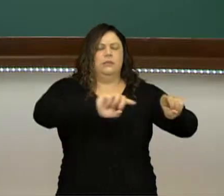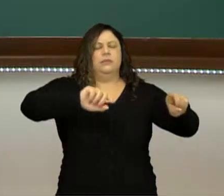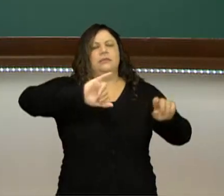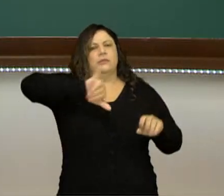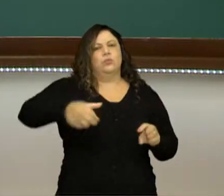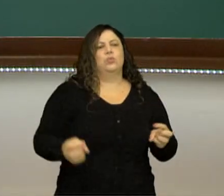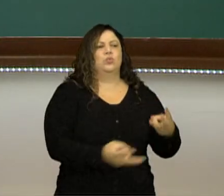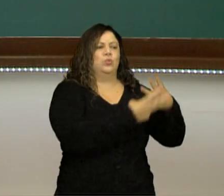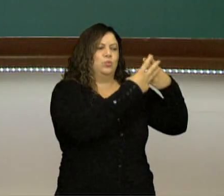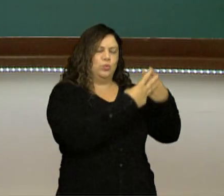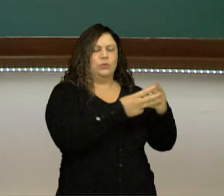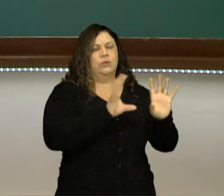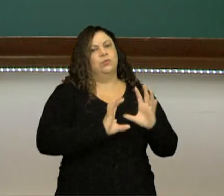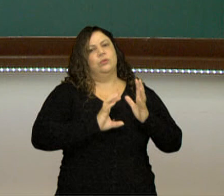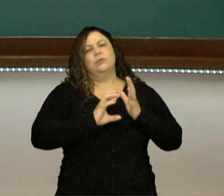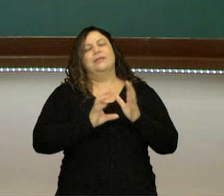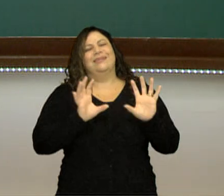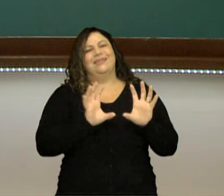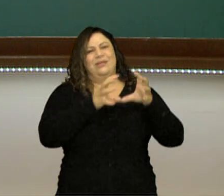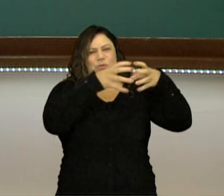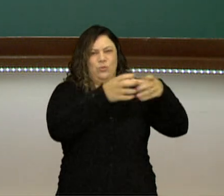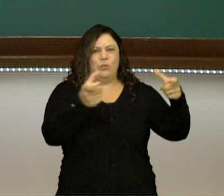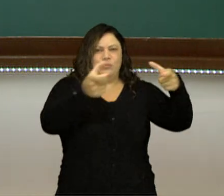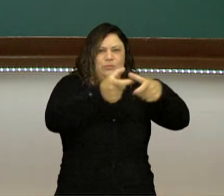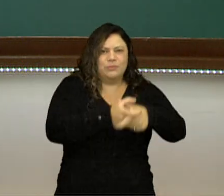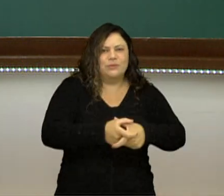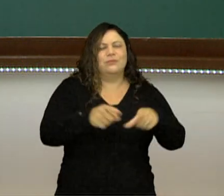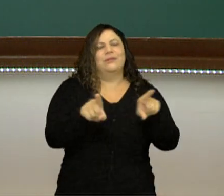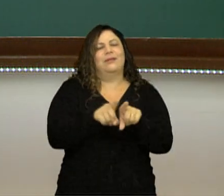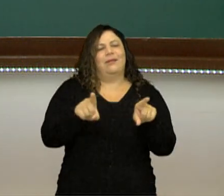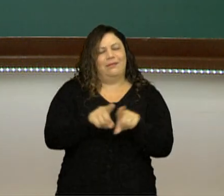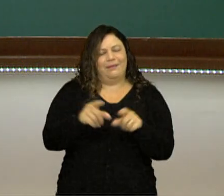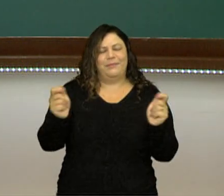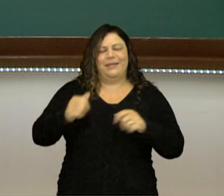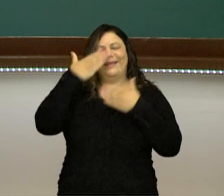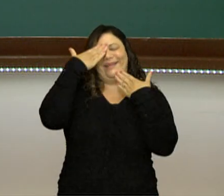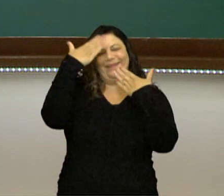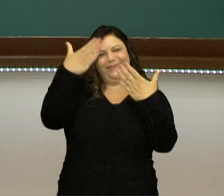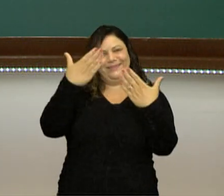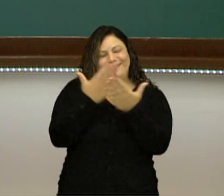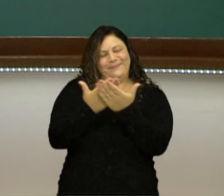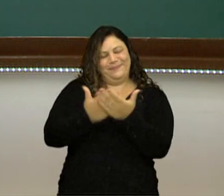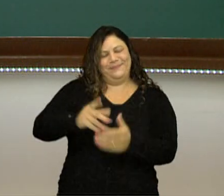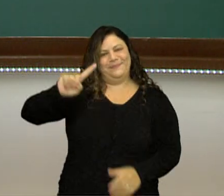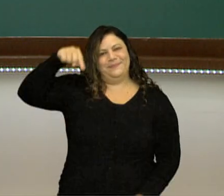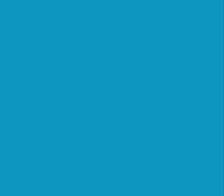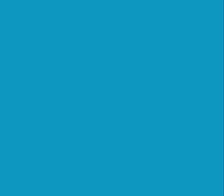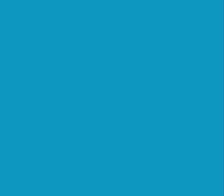forte mecanismo de censura. Então, agradeço a todos por mais essa aula. Até a próxima, gente.